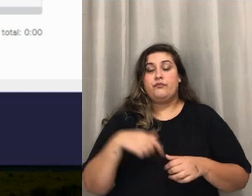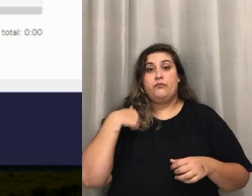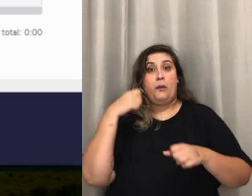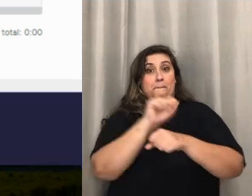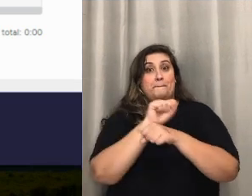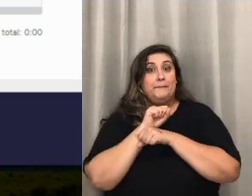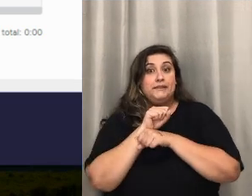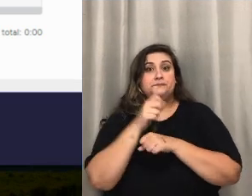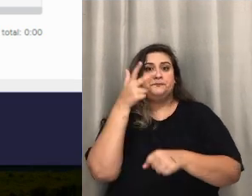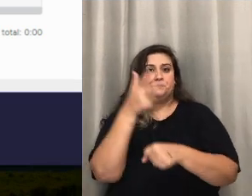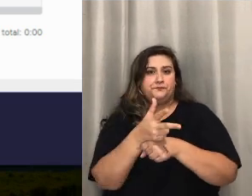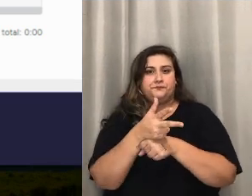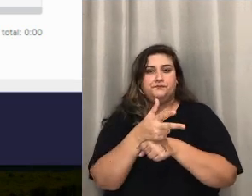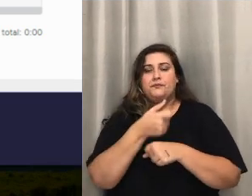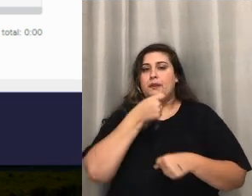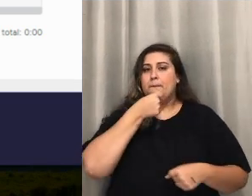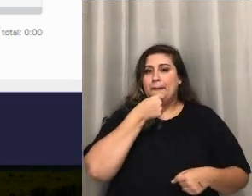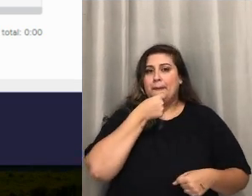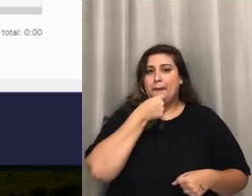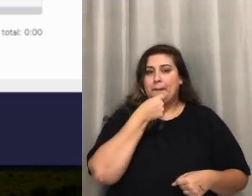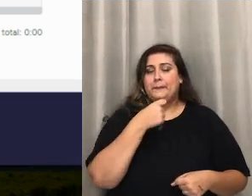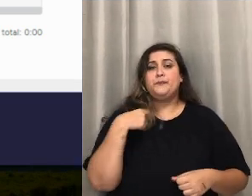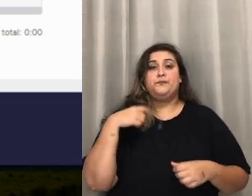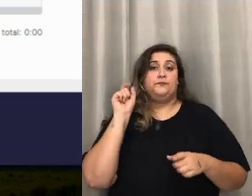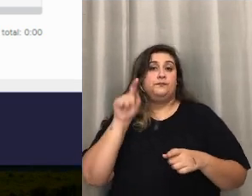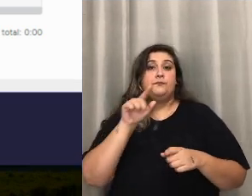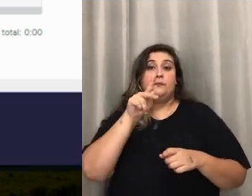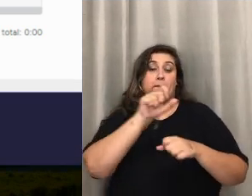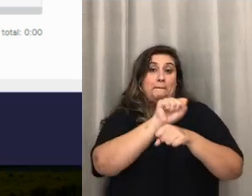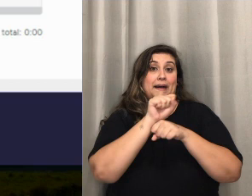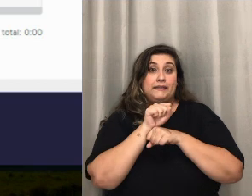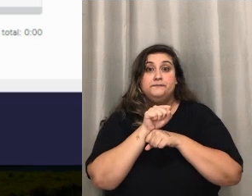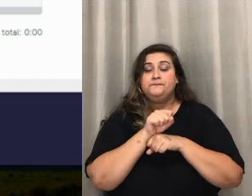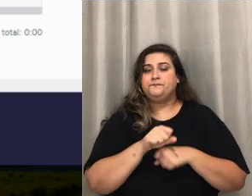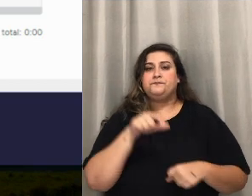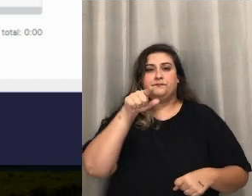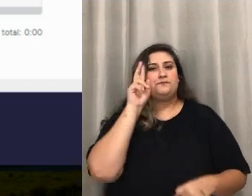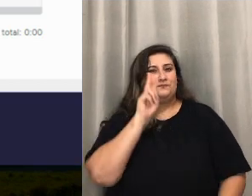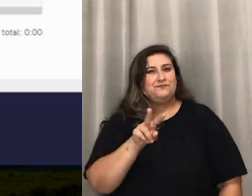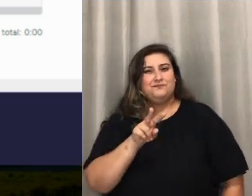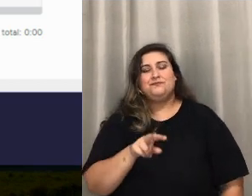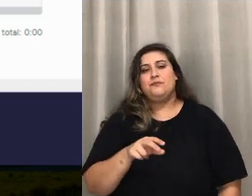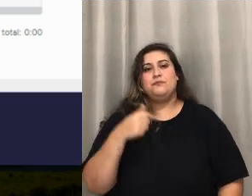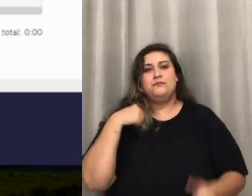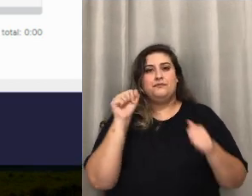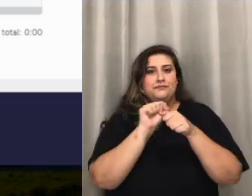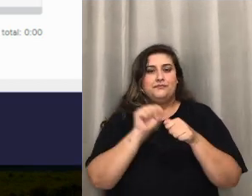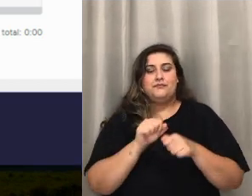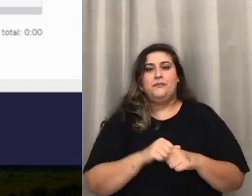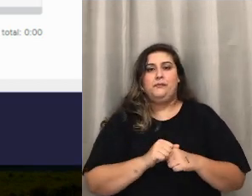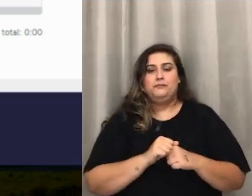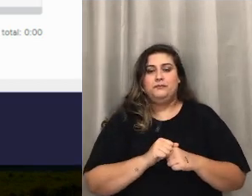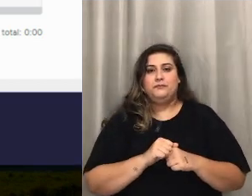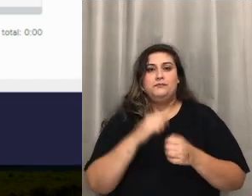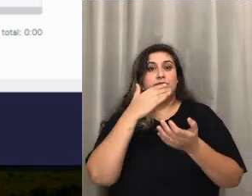Quando eu parei de gravar o meu áudio, eu clico em parar, como vocês viram, a ação que eu fiz.